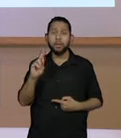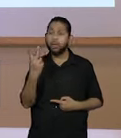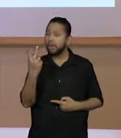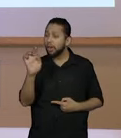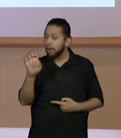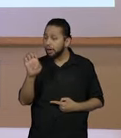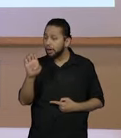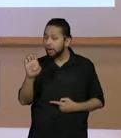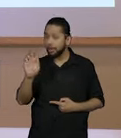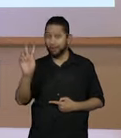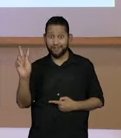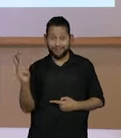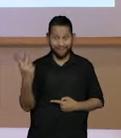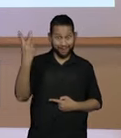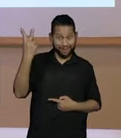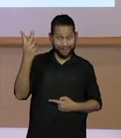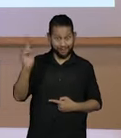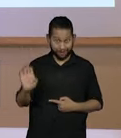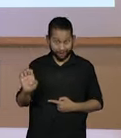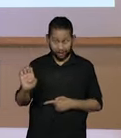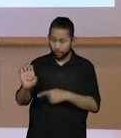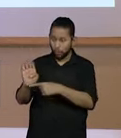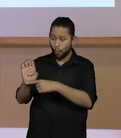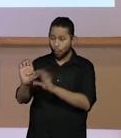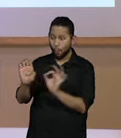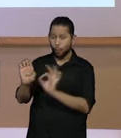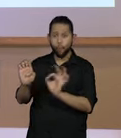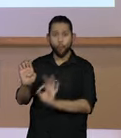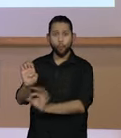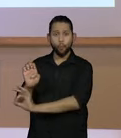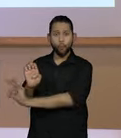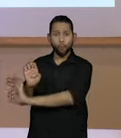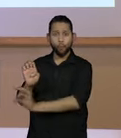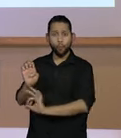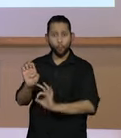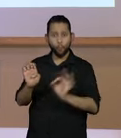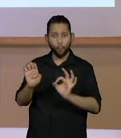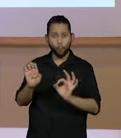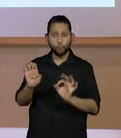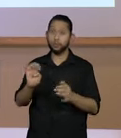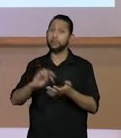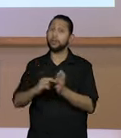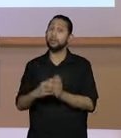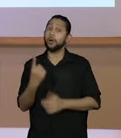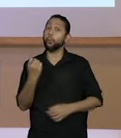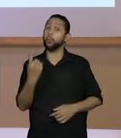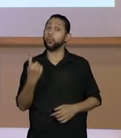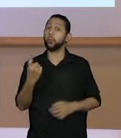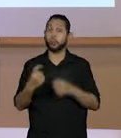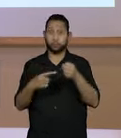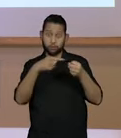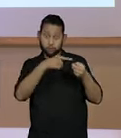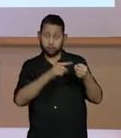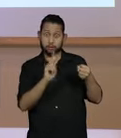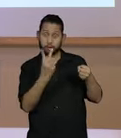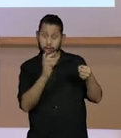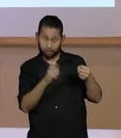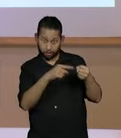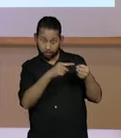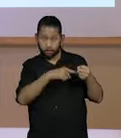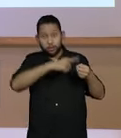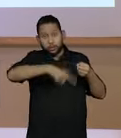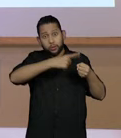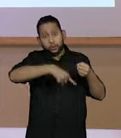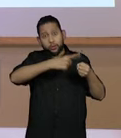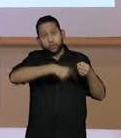dele, que a gente chama de índice, a gente diz que então nós temos um átomo de hélio.